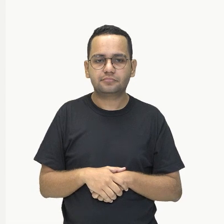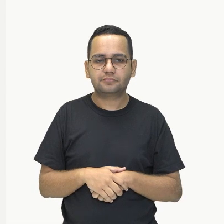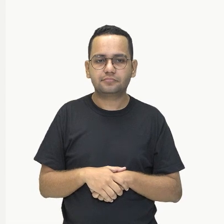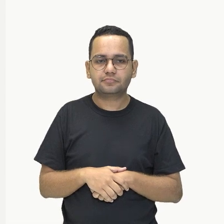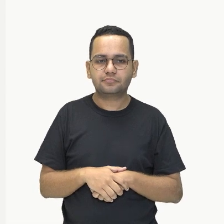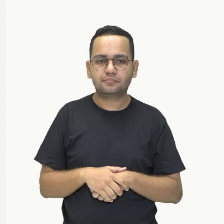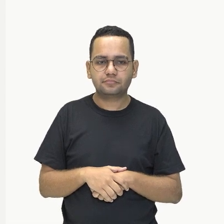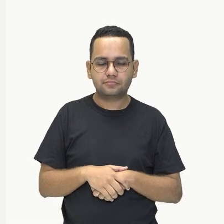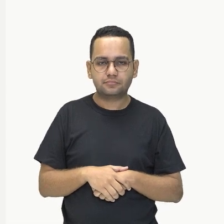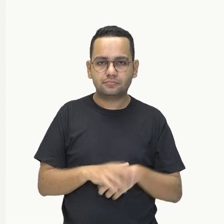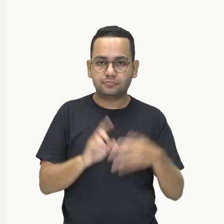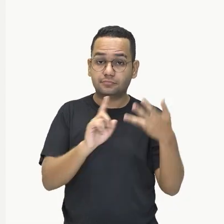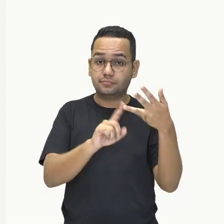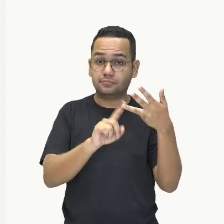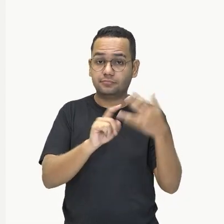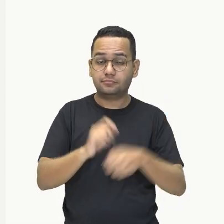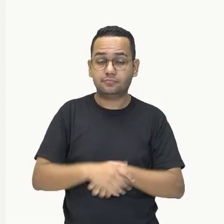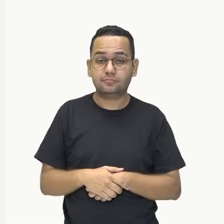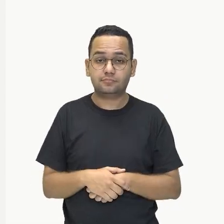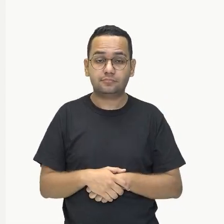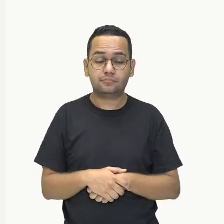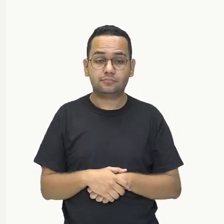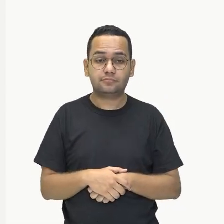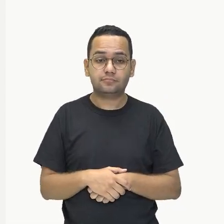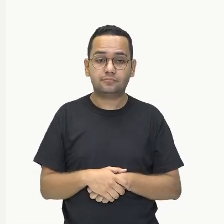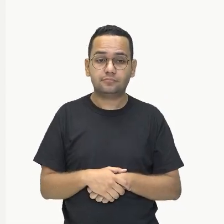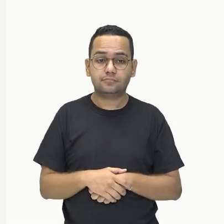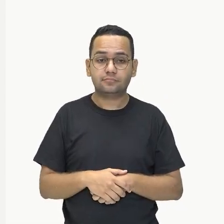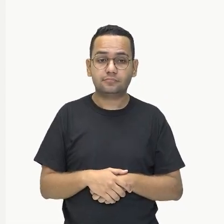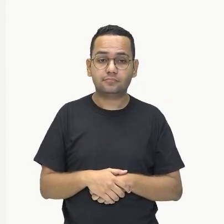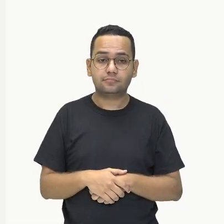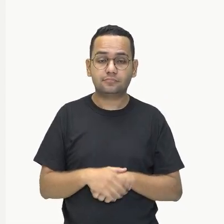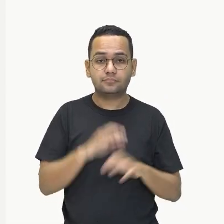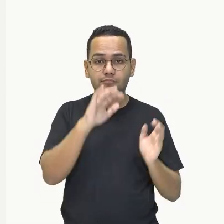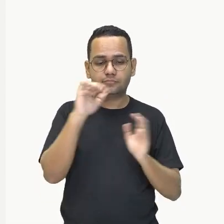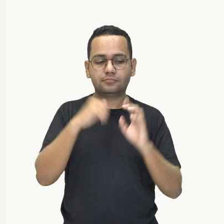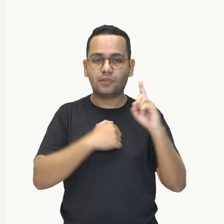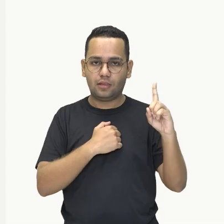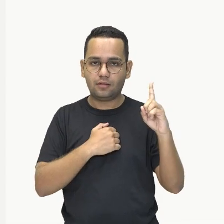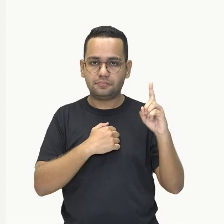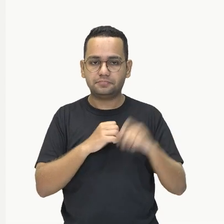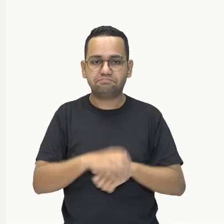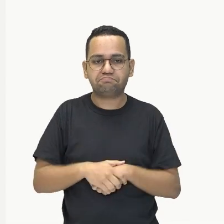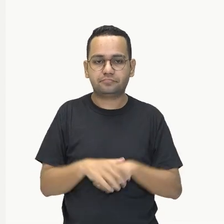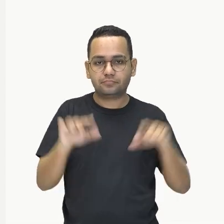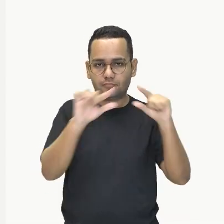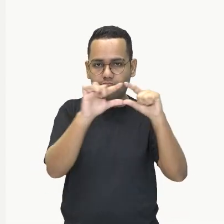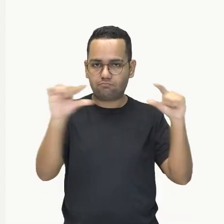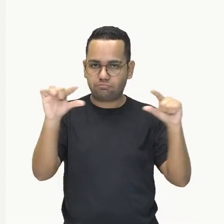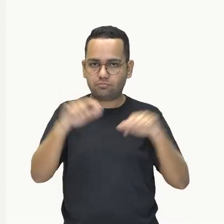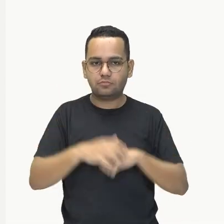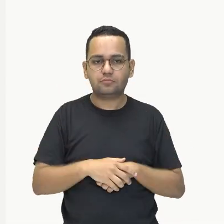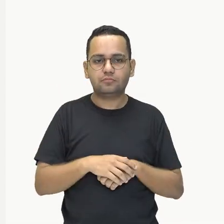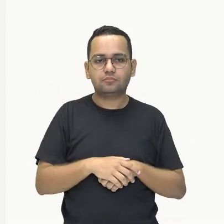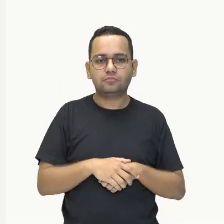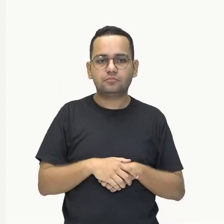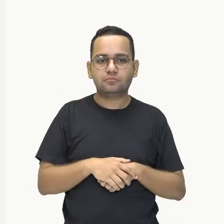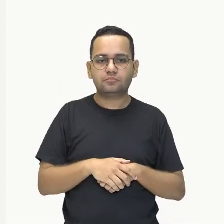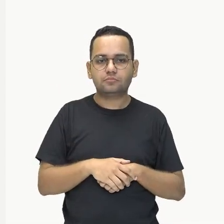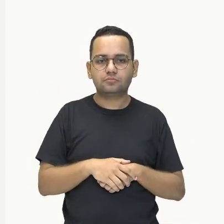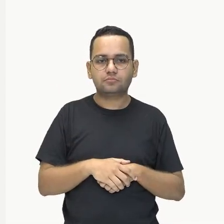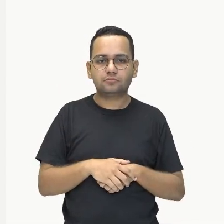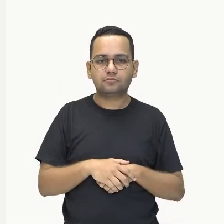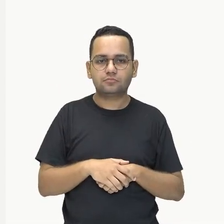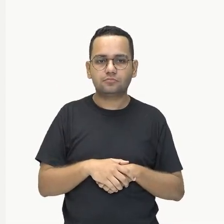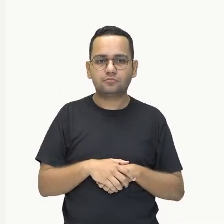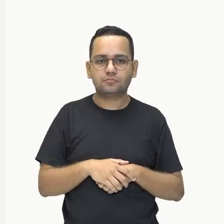na letra D. Fazendo aqui a letra D. Primeiro termo, y elevado à